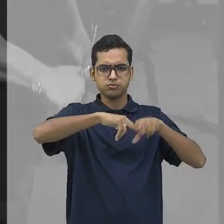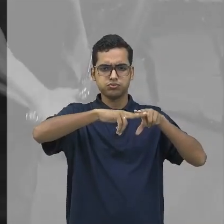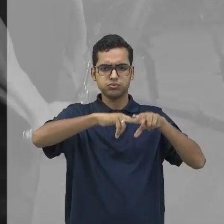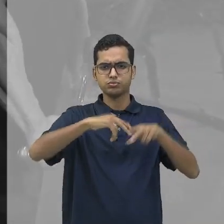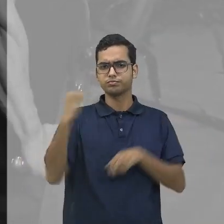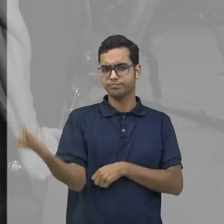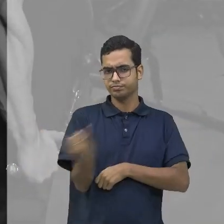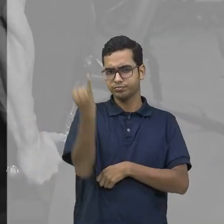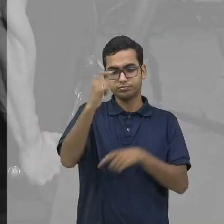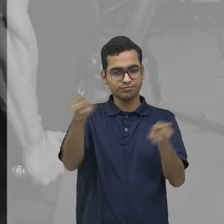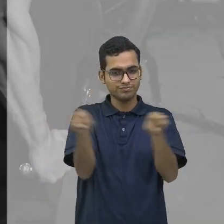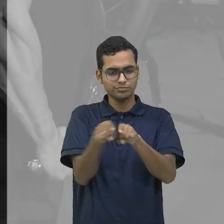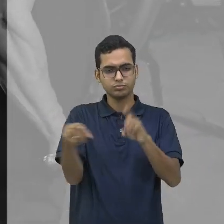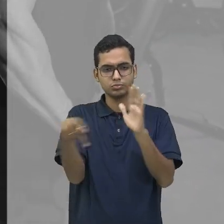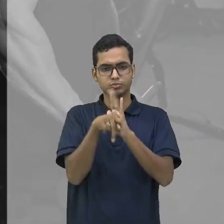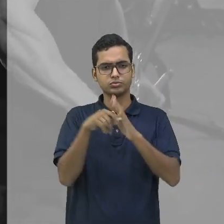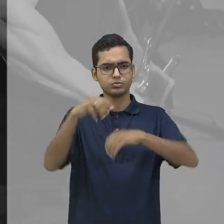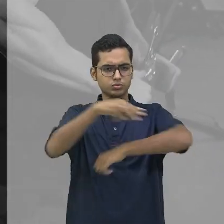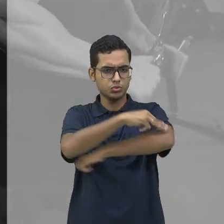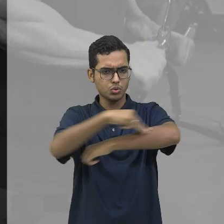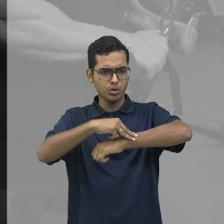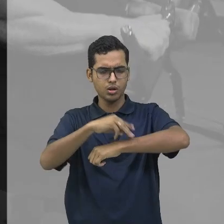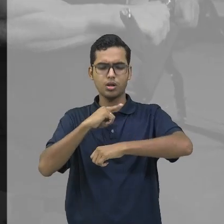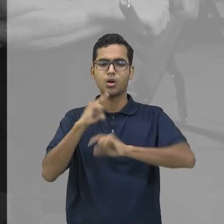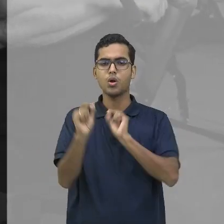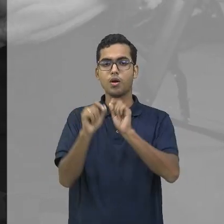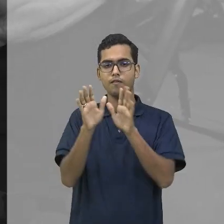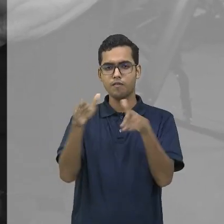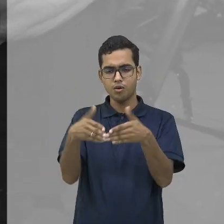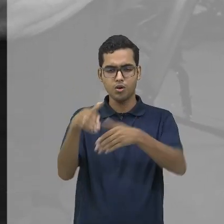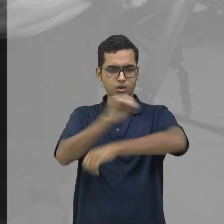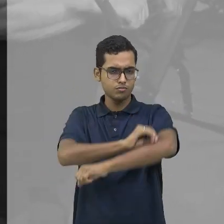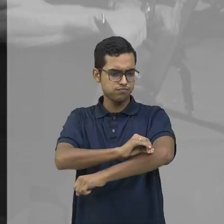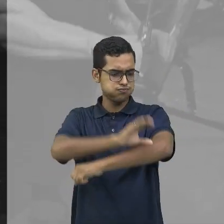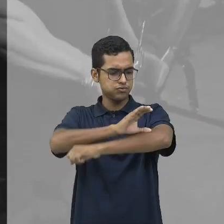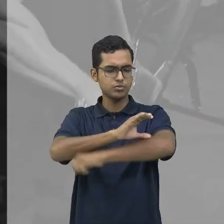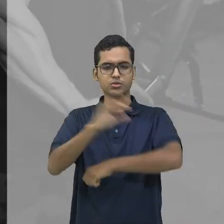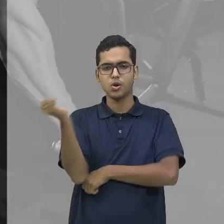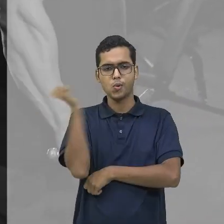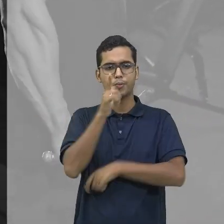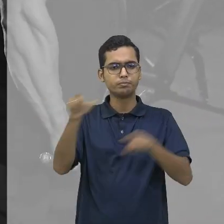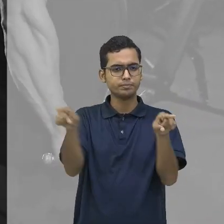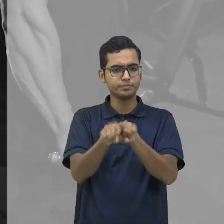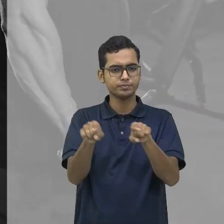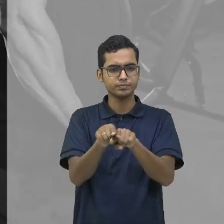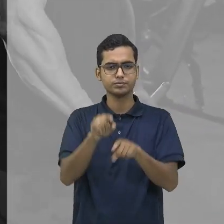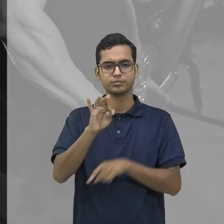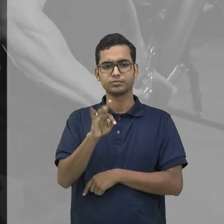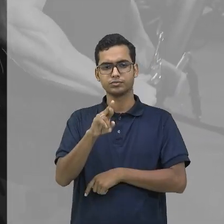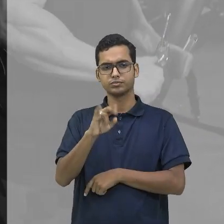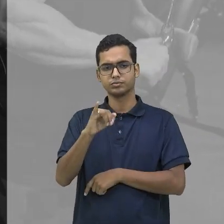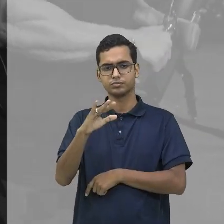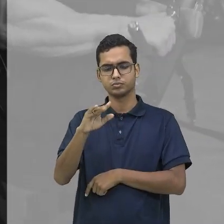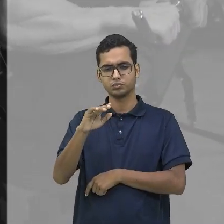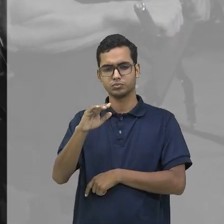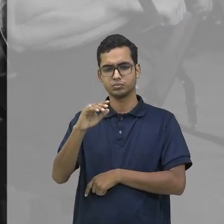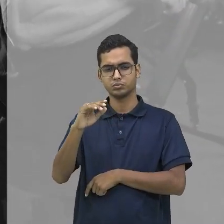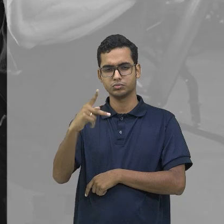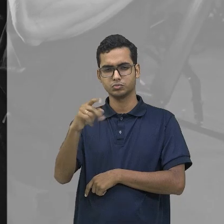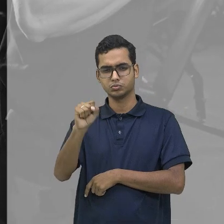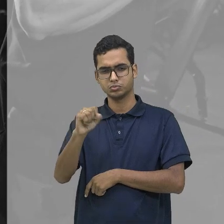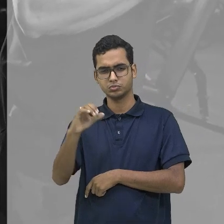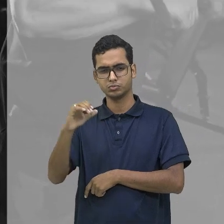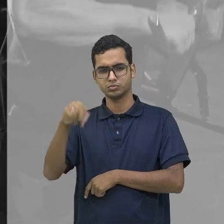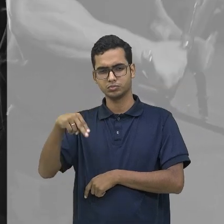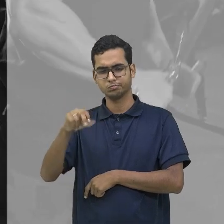importante. Lembrando que na musculação a gente está visando o quê? A hipertrofia, o crescimento muscular. Outro exercício, tríceps na